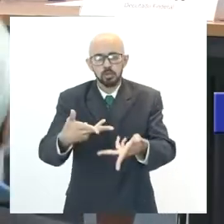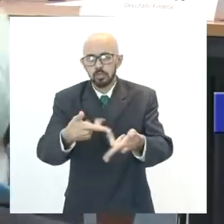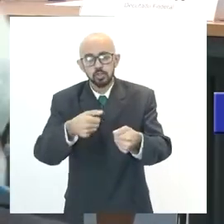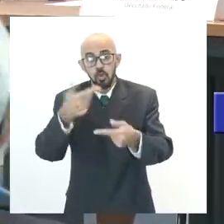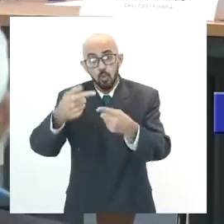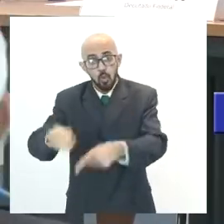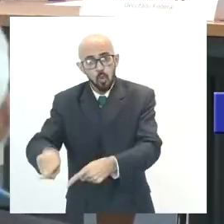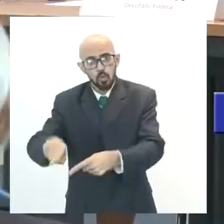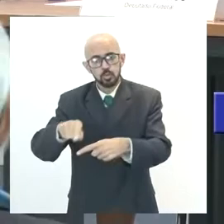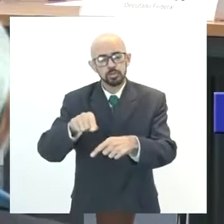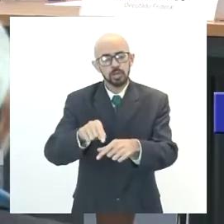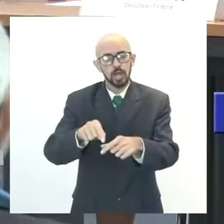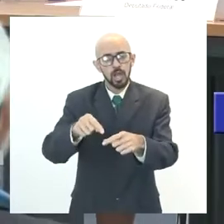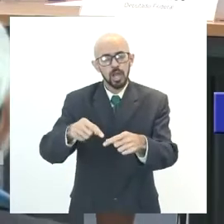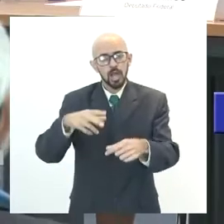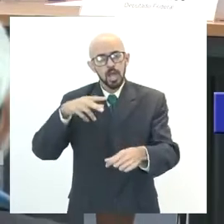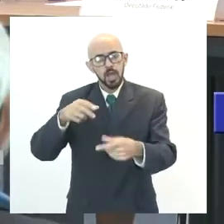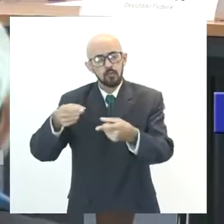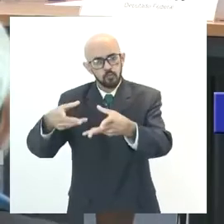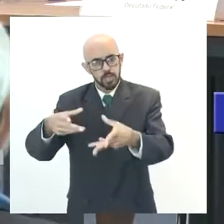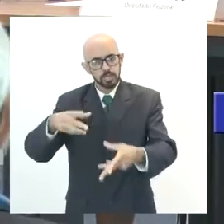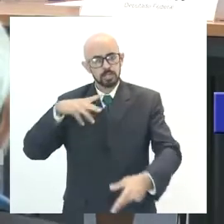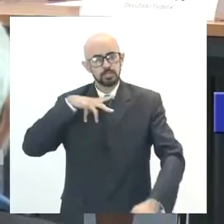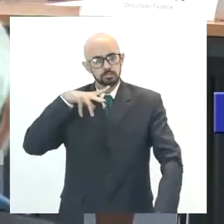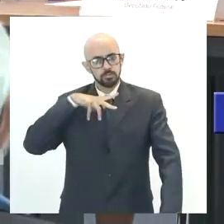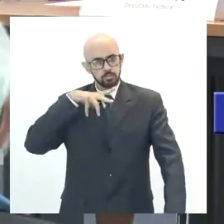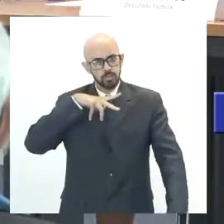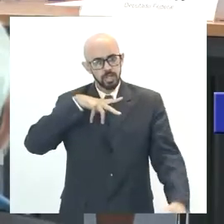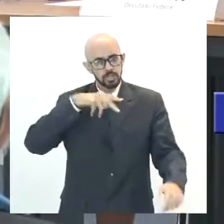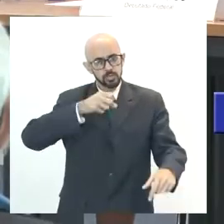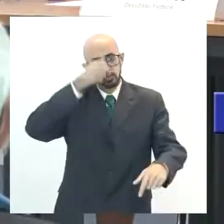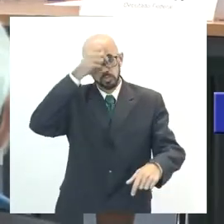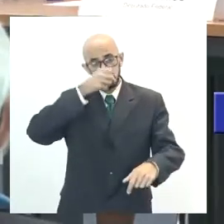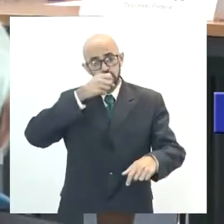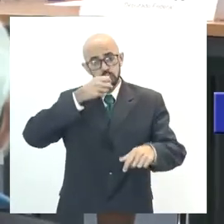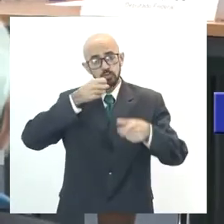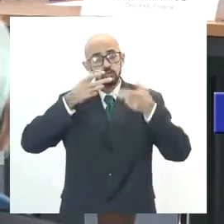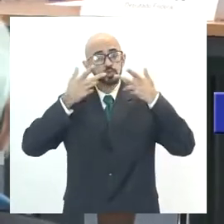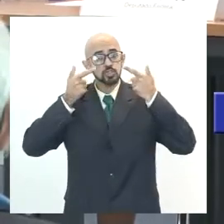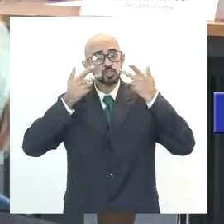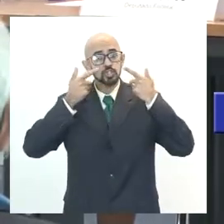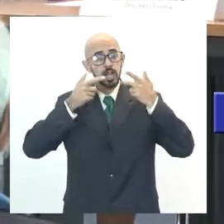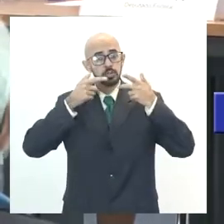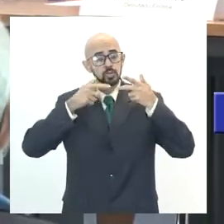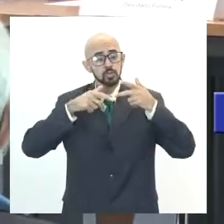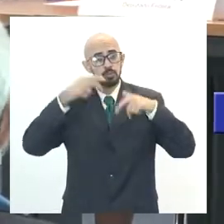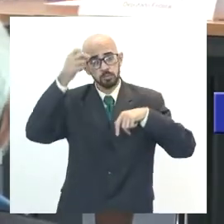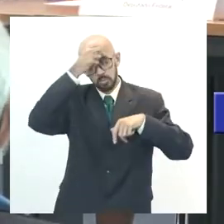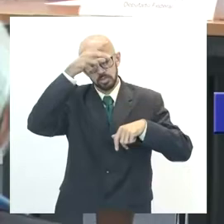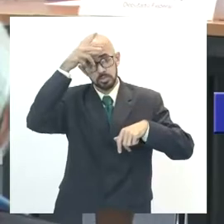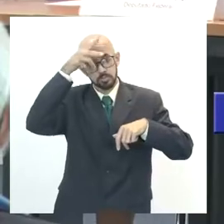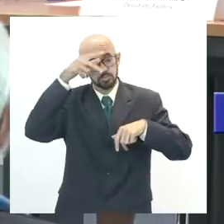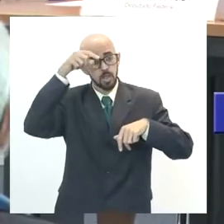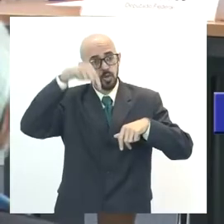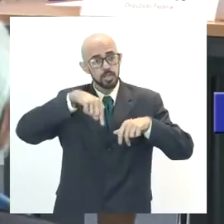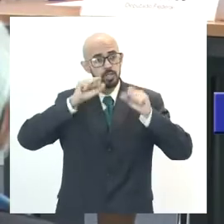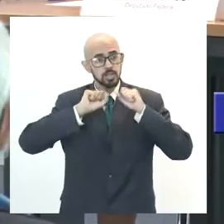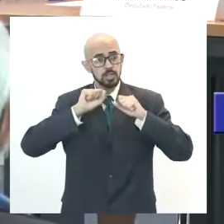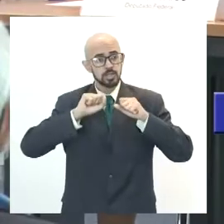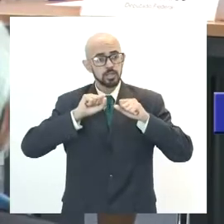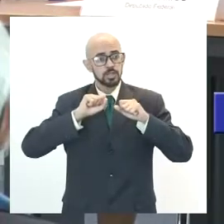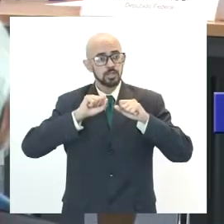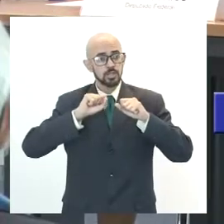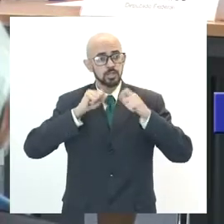privatização do Teatro Municipal que foi travada aqui aqui na Assembléia legis